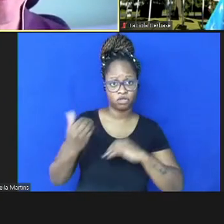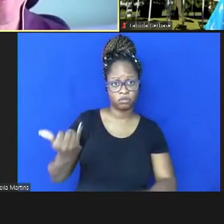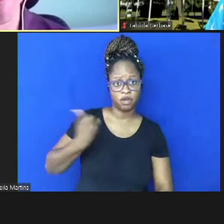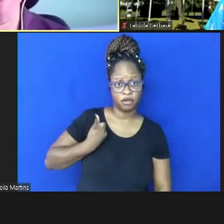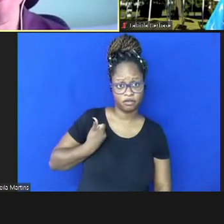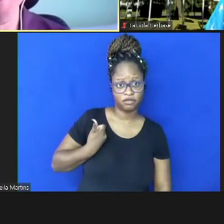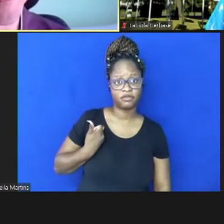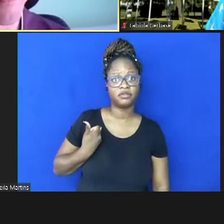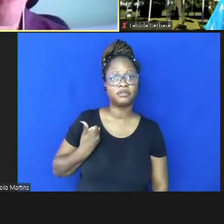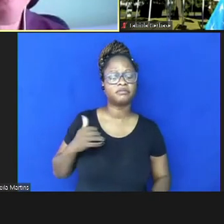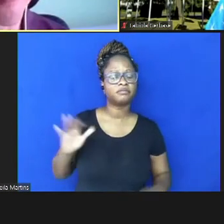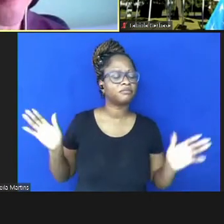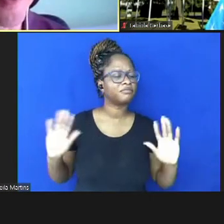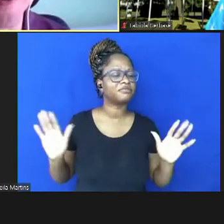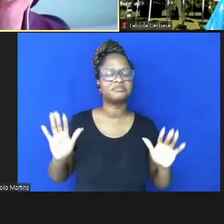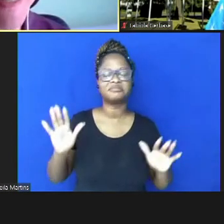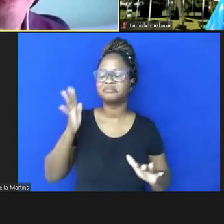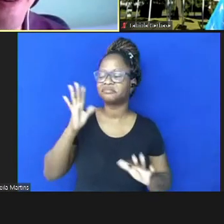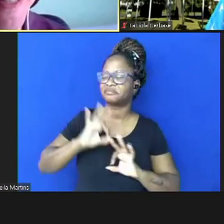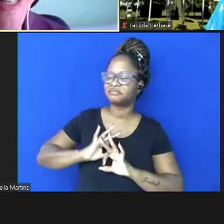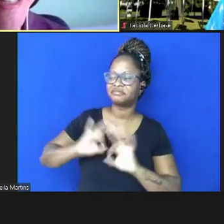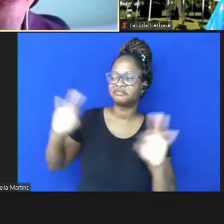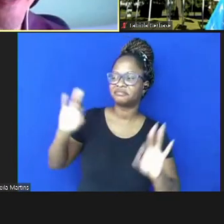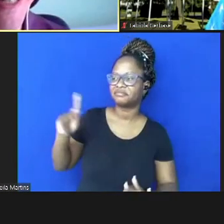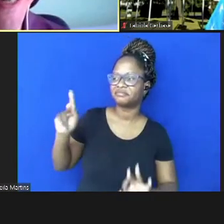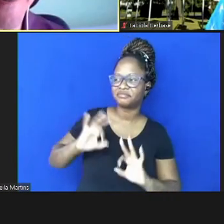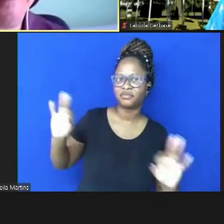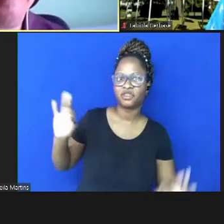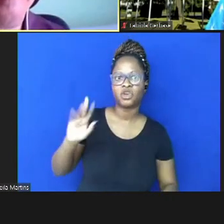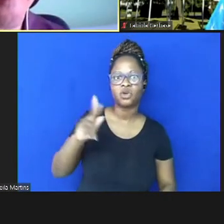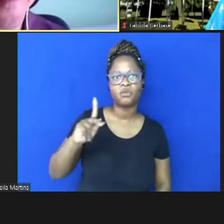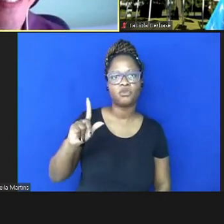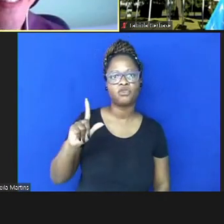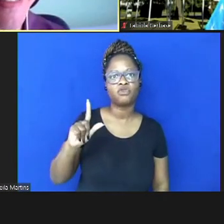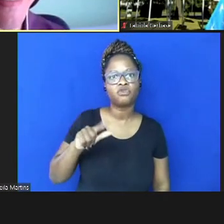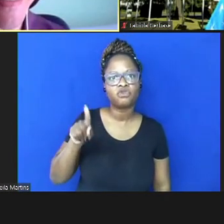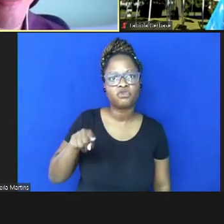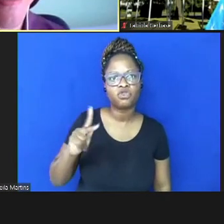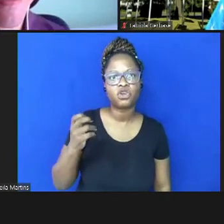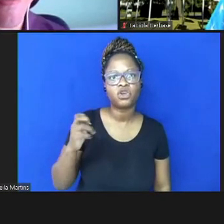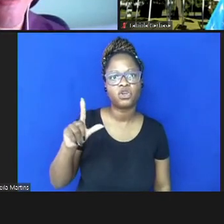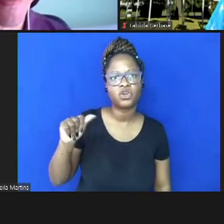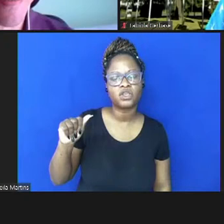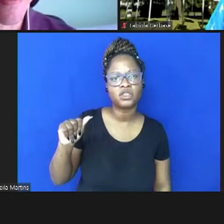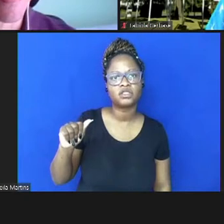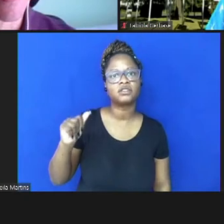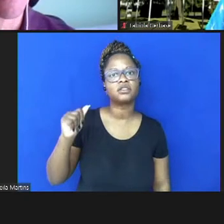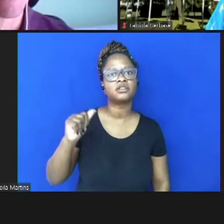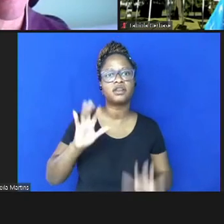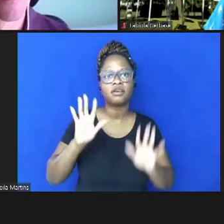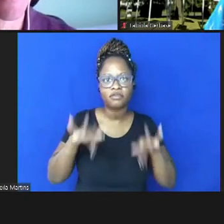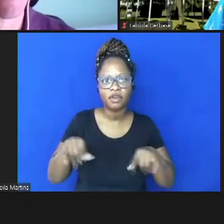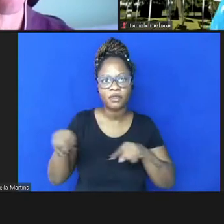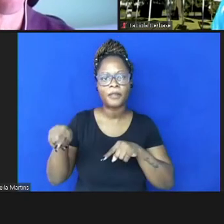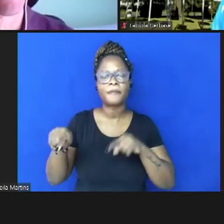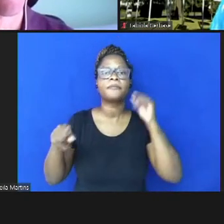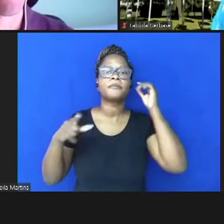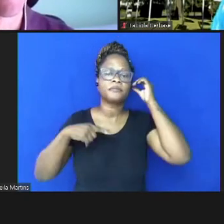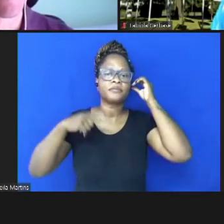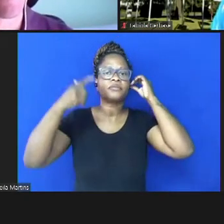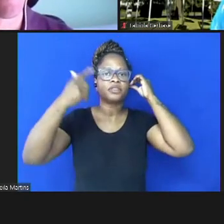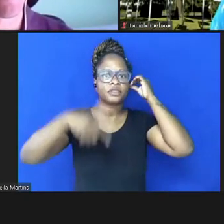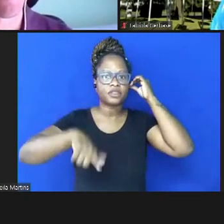está excelente. Professora Heloísa, alguma consideração final? Acho que sim, né? Novamente, para